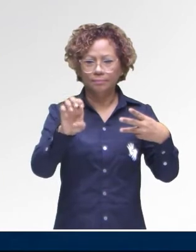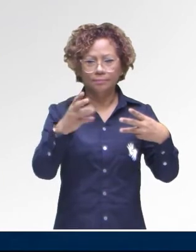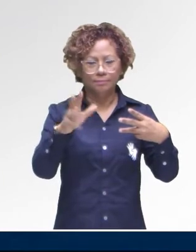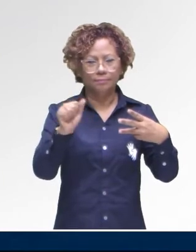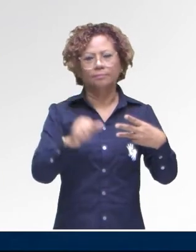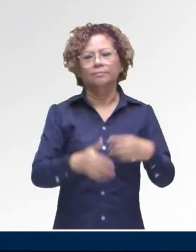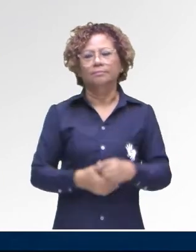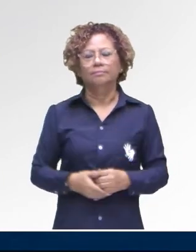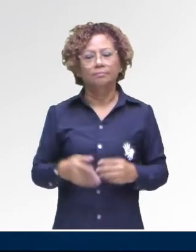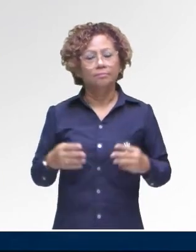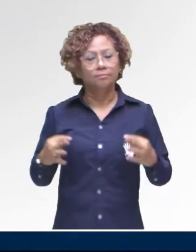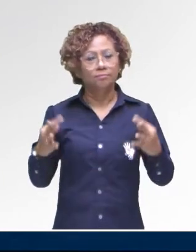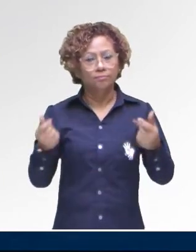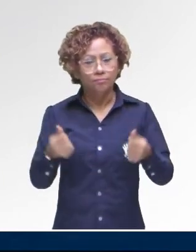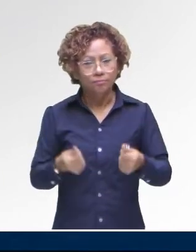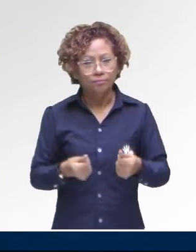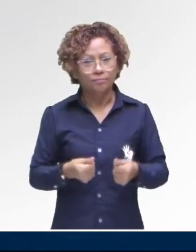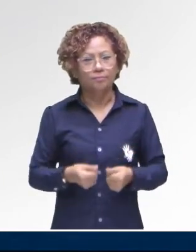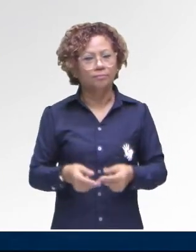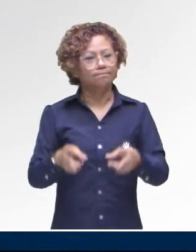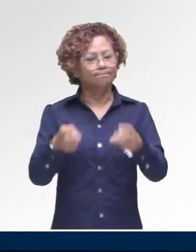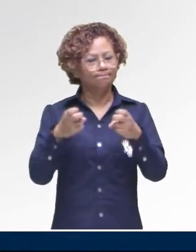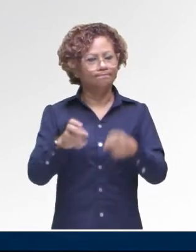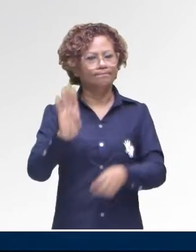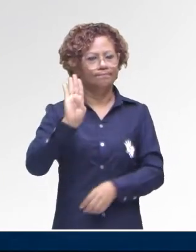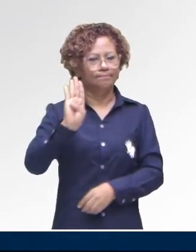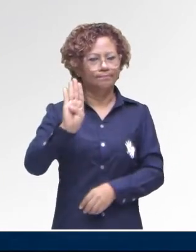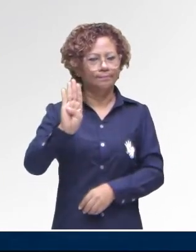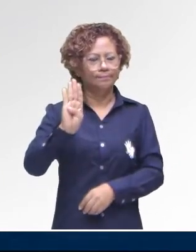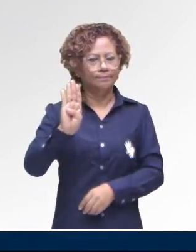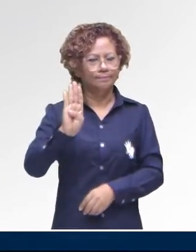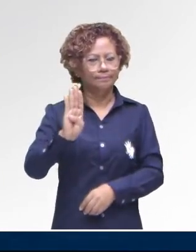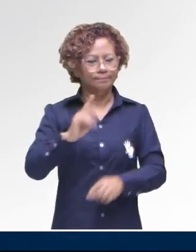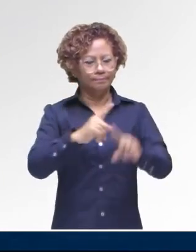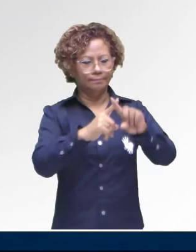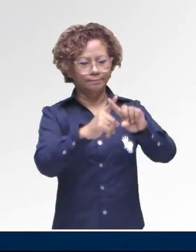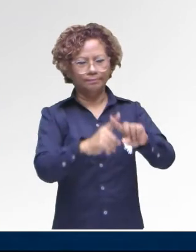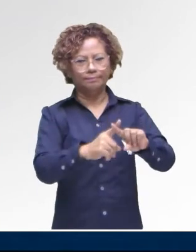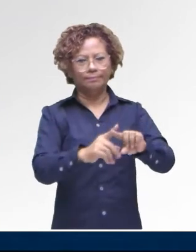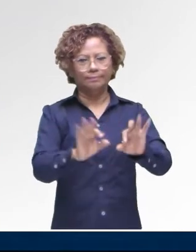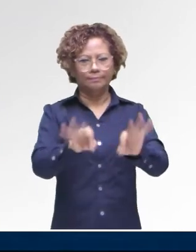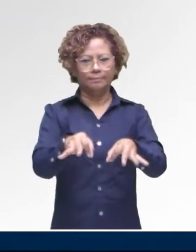verificamos todas e vimos aqui que a resposta